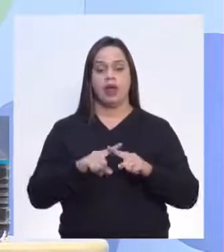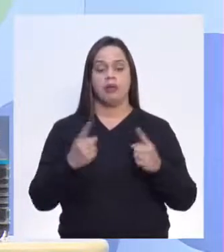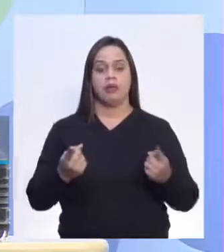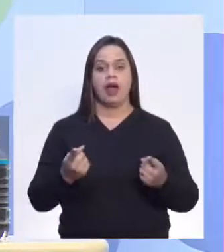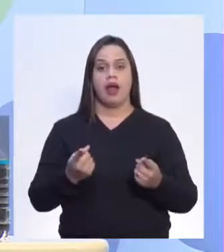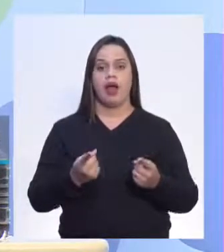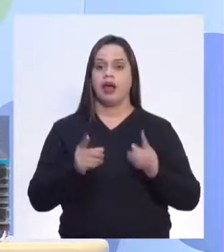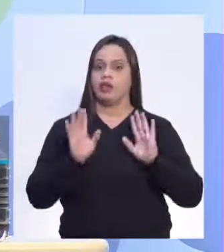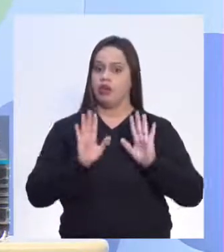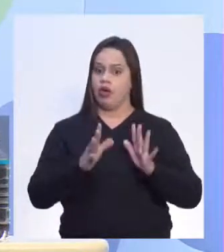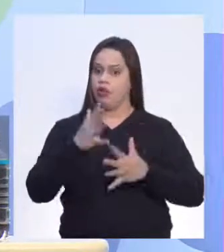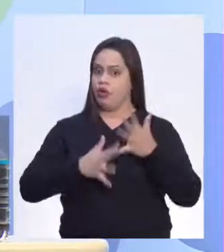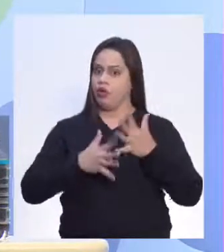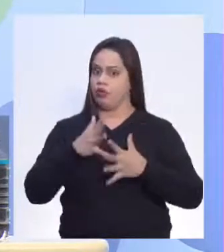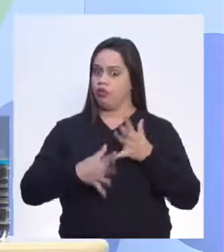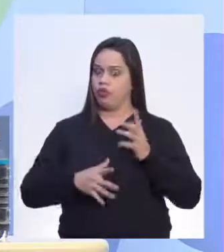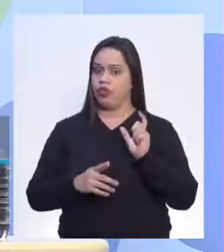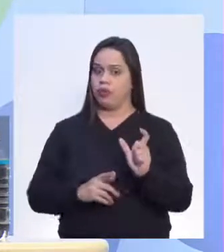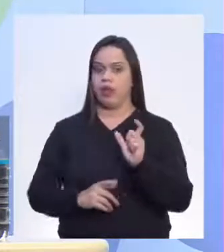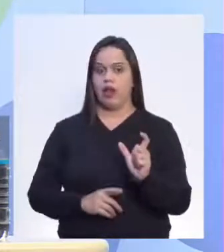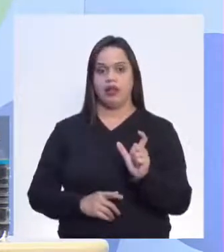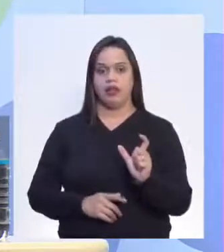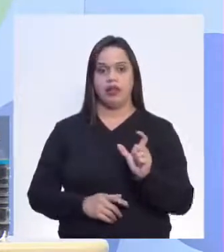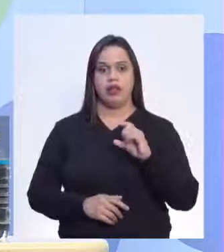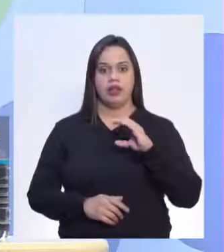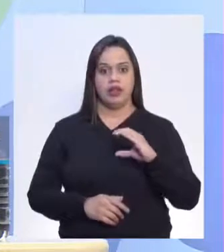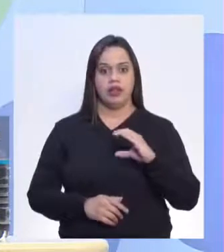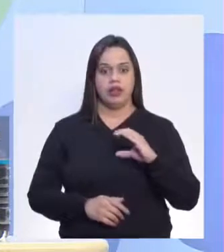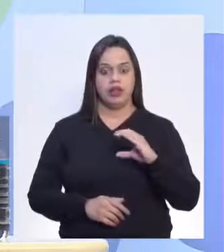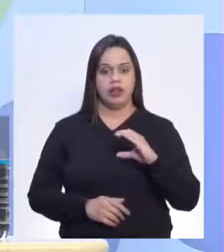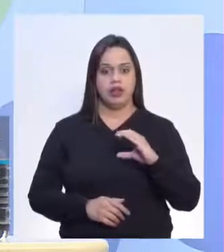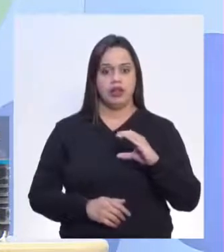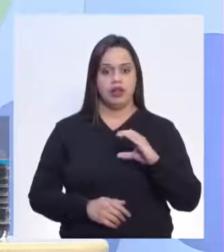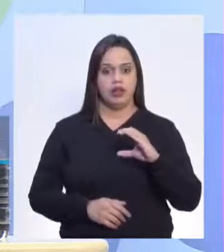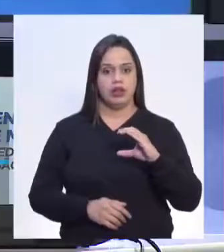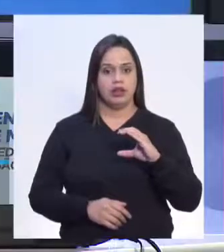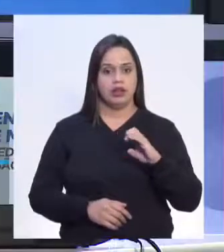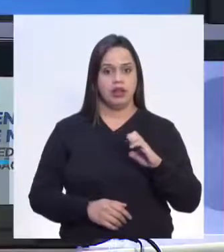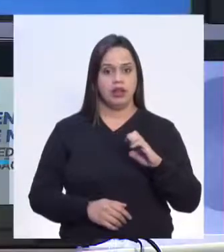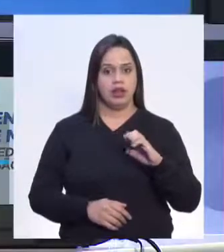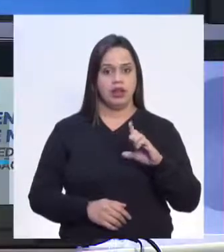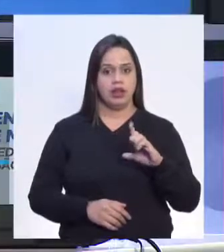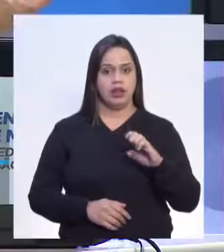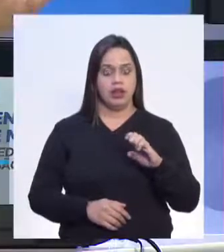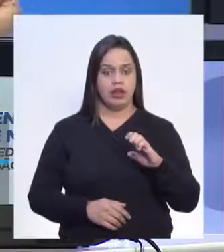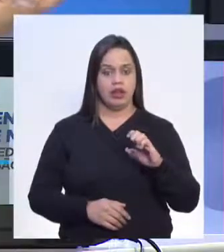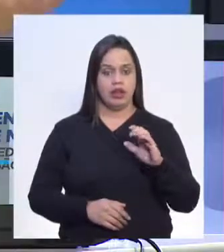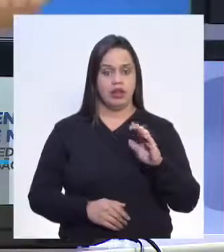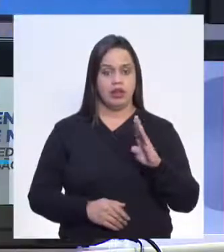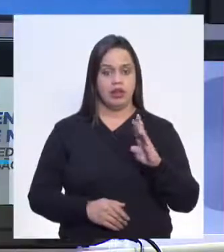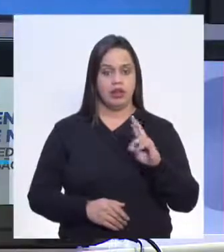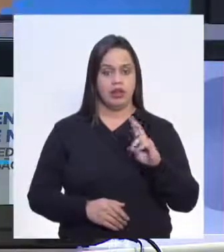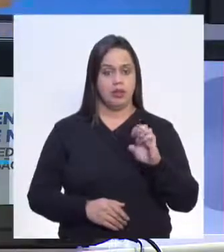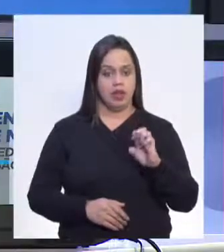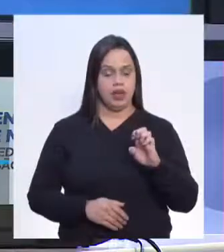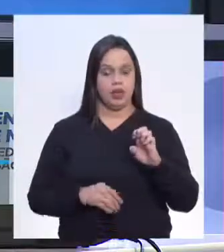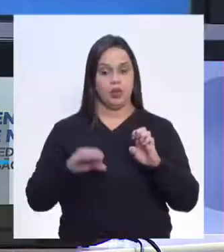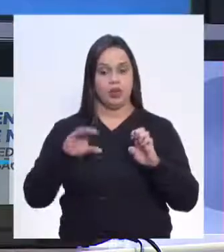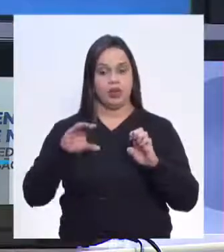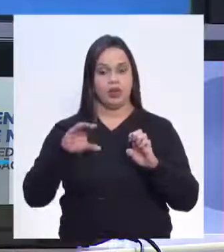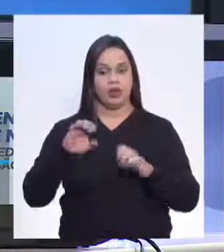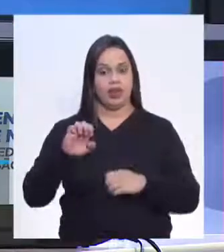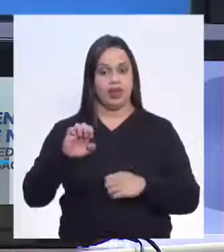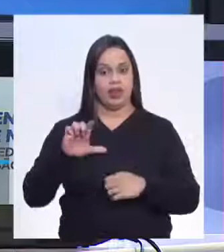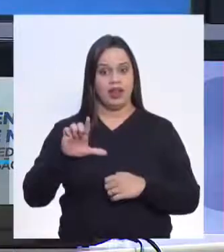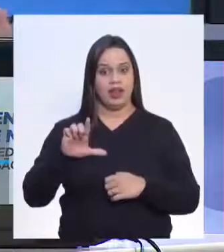mas não vão confundir a palavra célebre com cérebro. É verdade. Né? E não é cérebro que fala, é